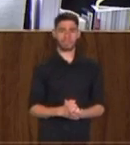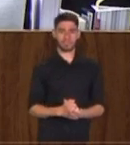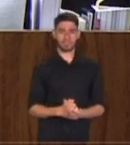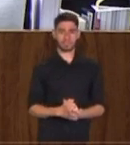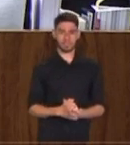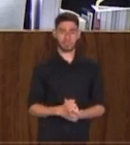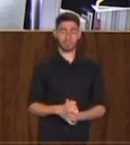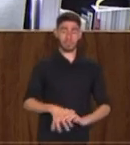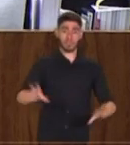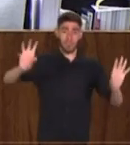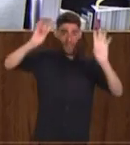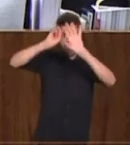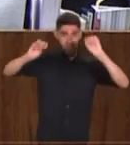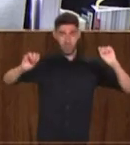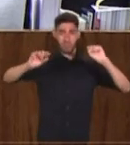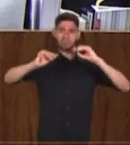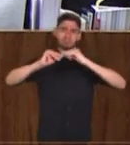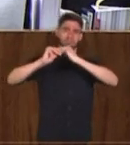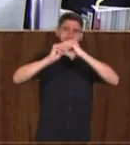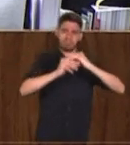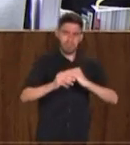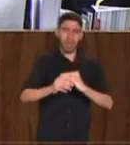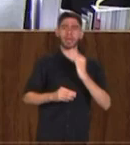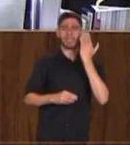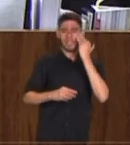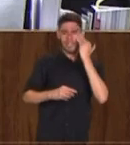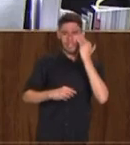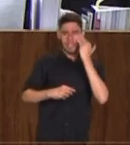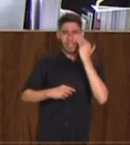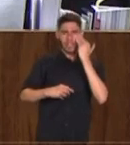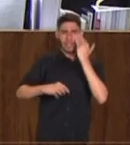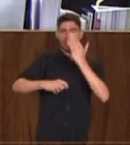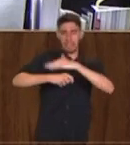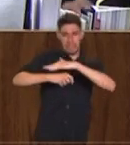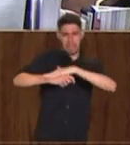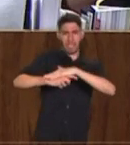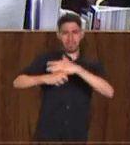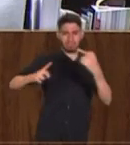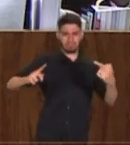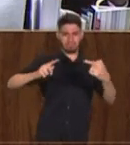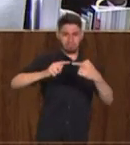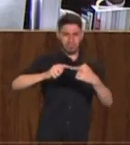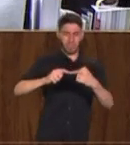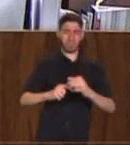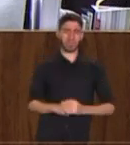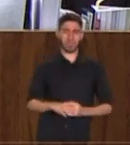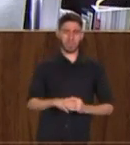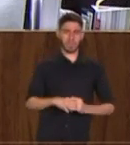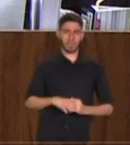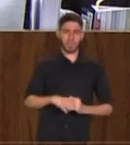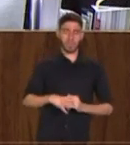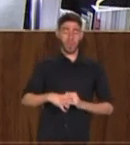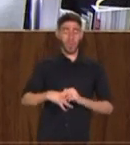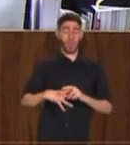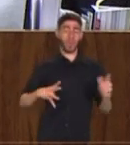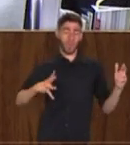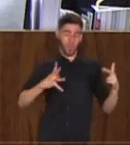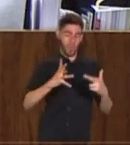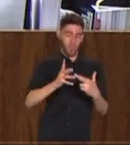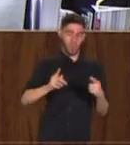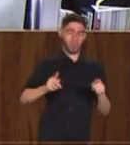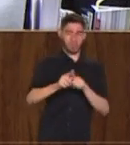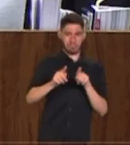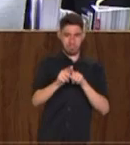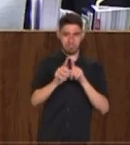Então, o tribunal, por unanimidade, entendeu tempestivo o recurso interposto e também,